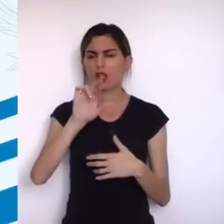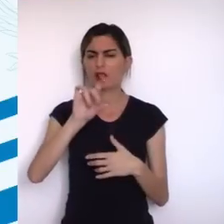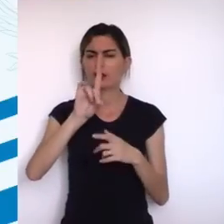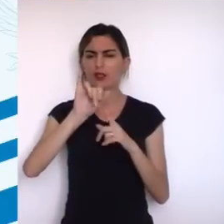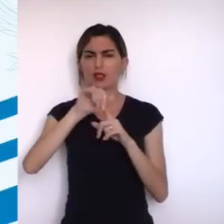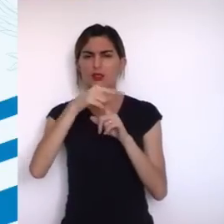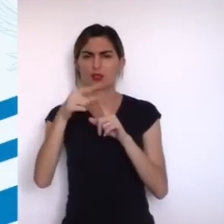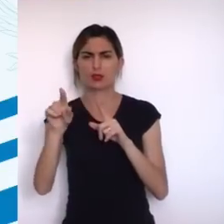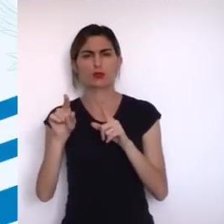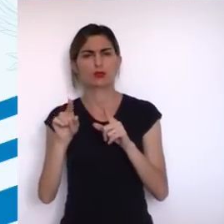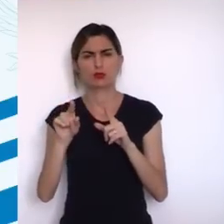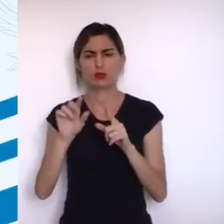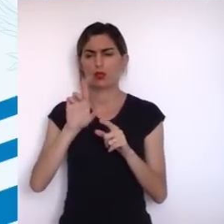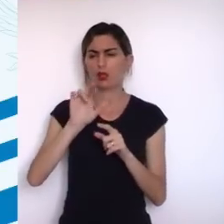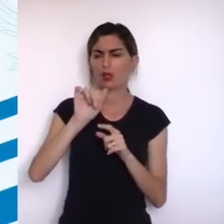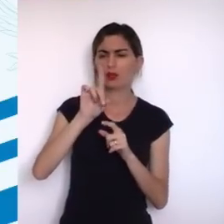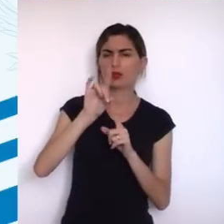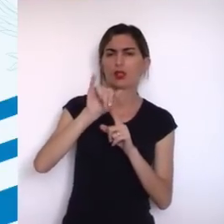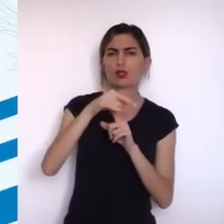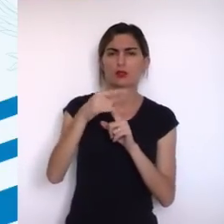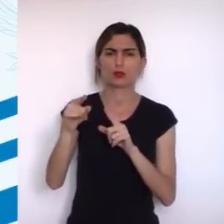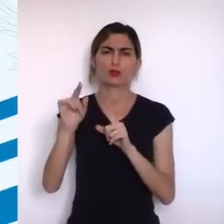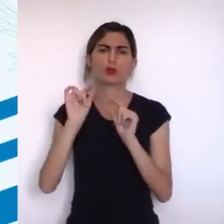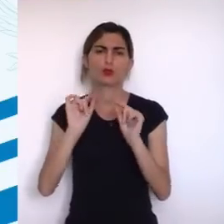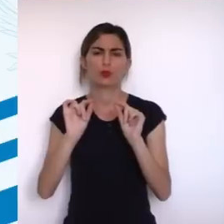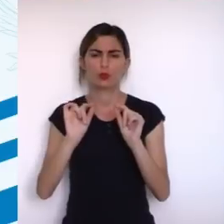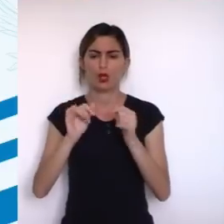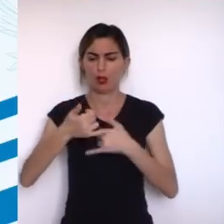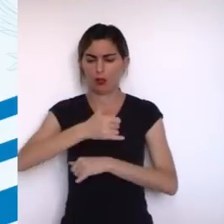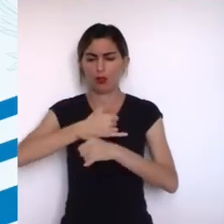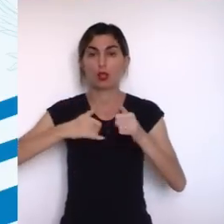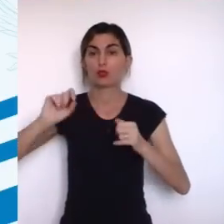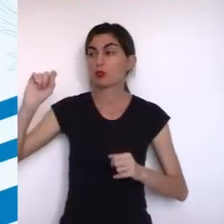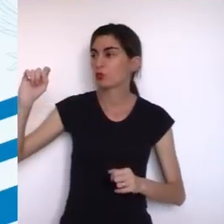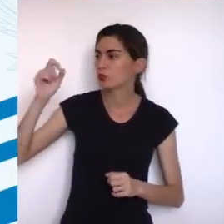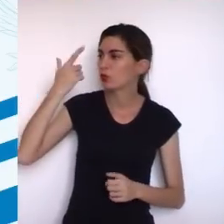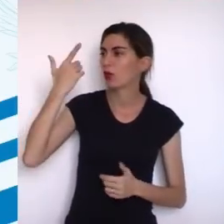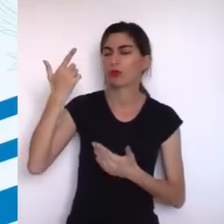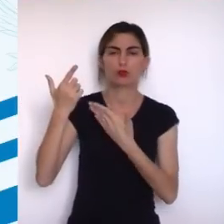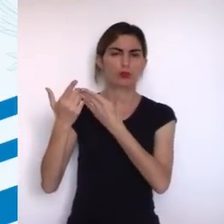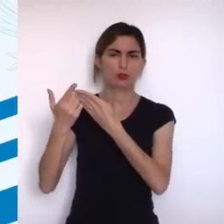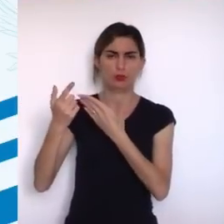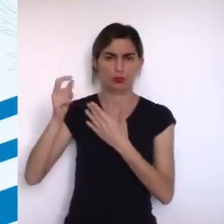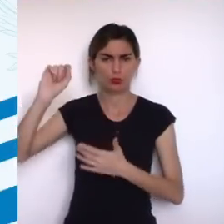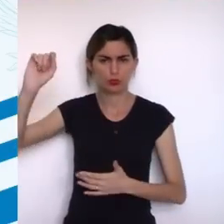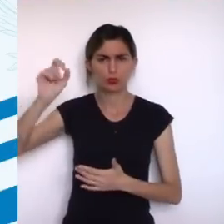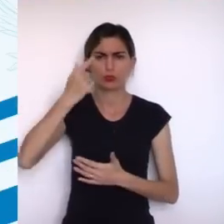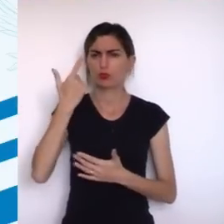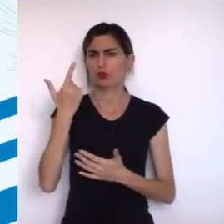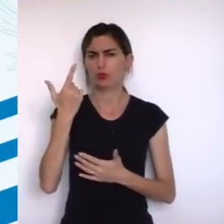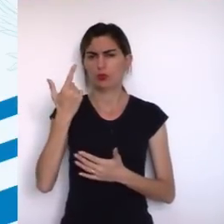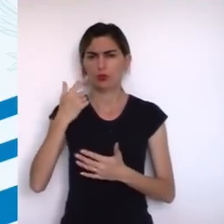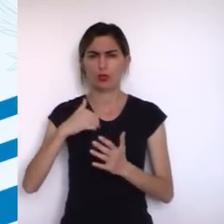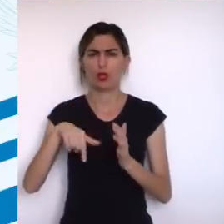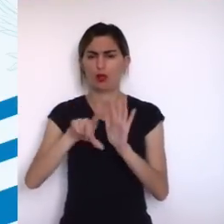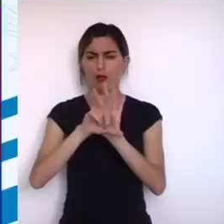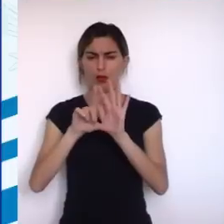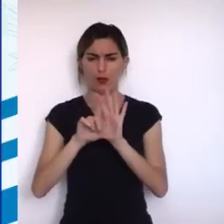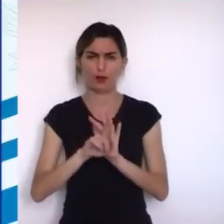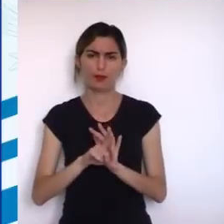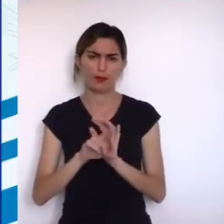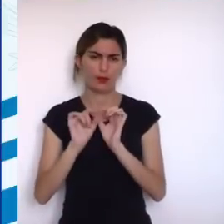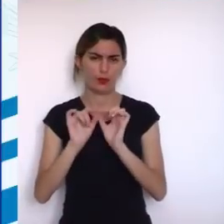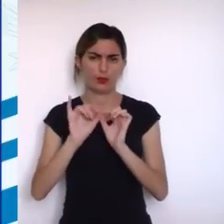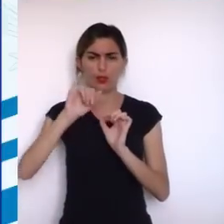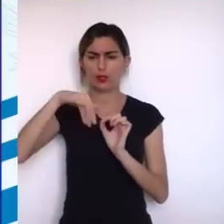por calor, por radiação. Radiação, pessoal, é a energia solar. E daí a gente vai para